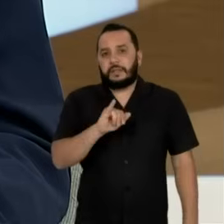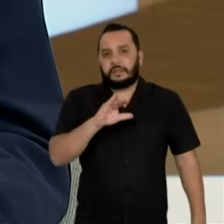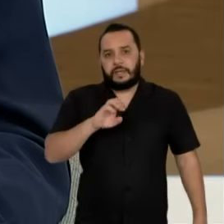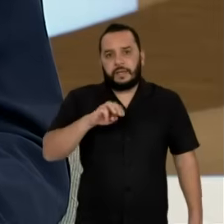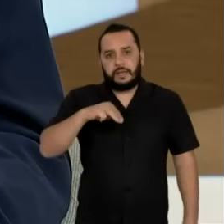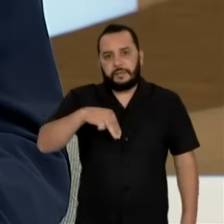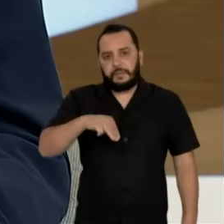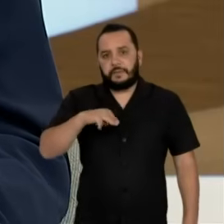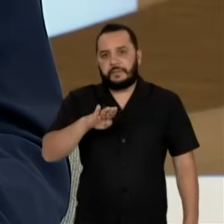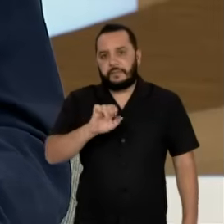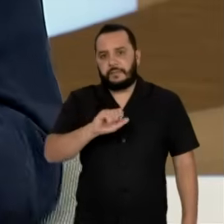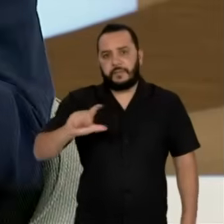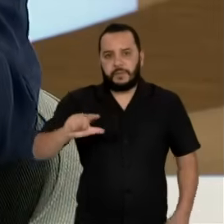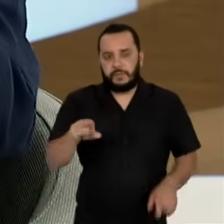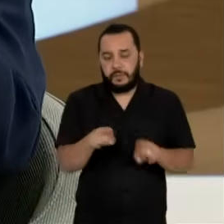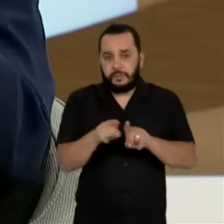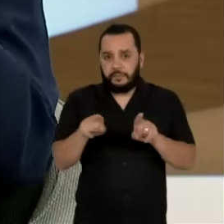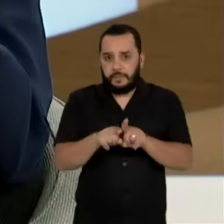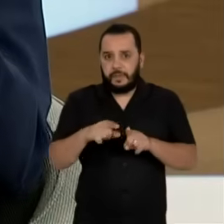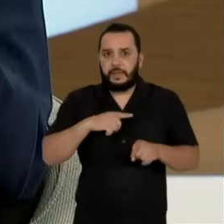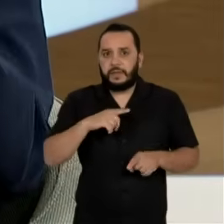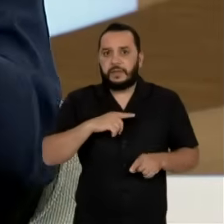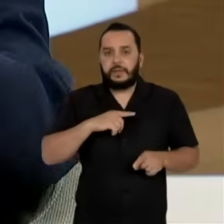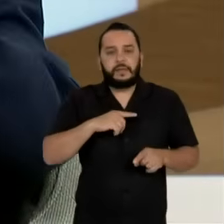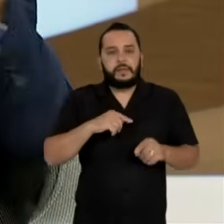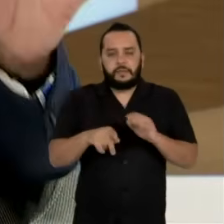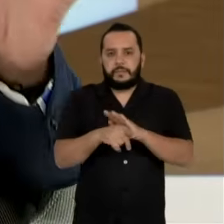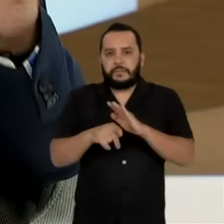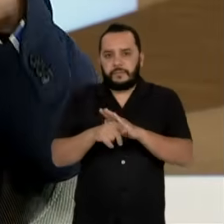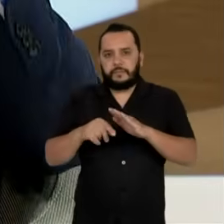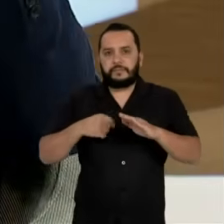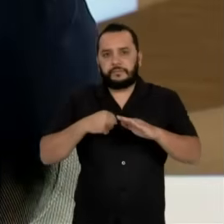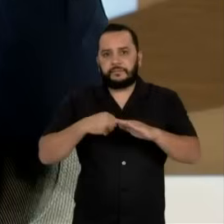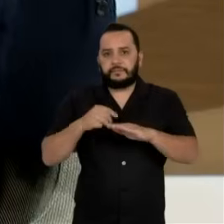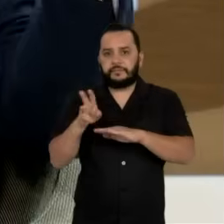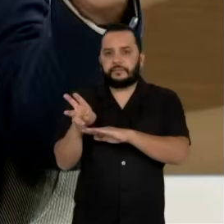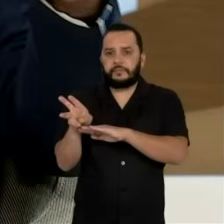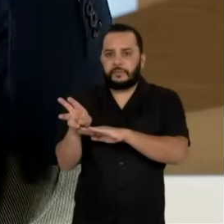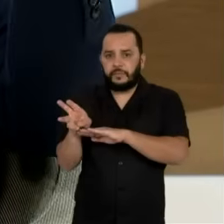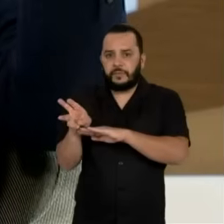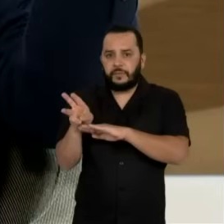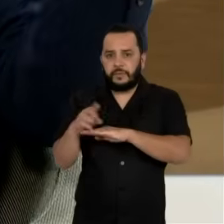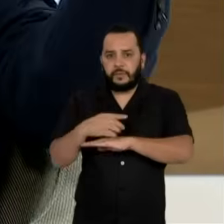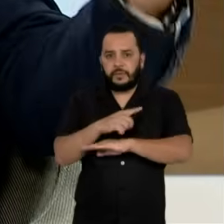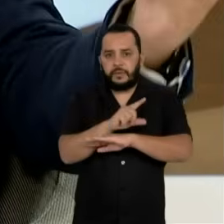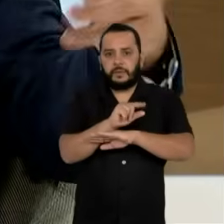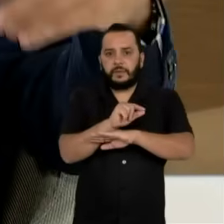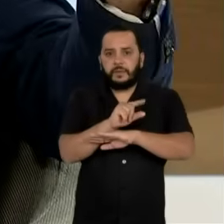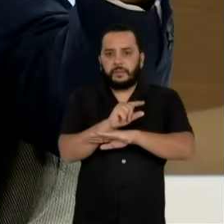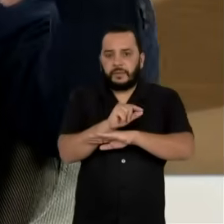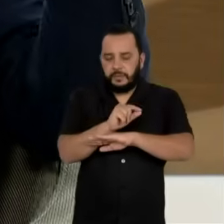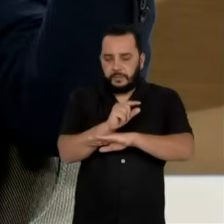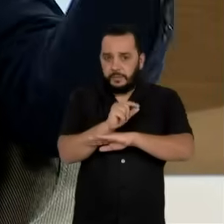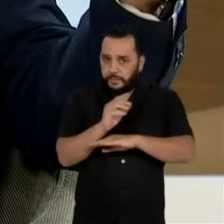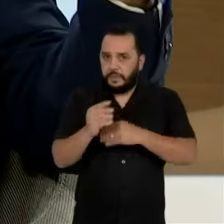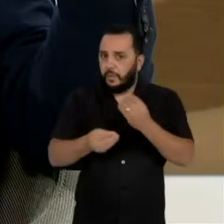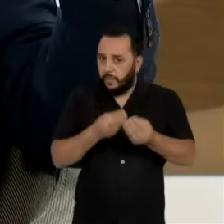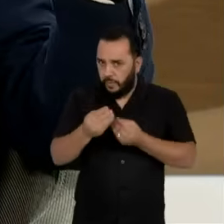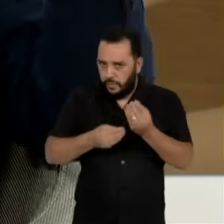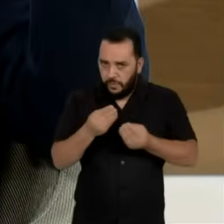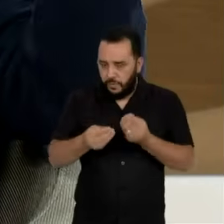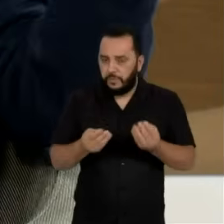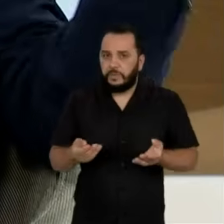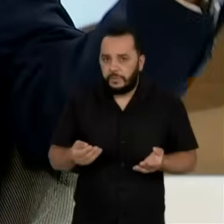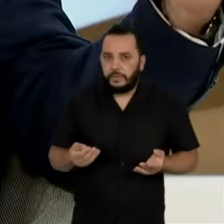IBAMA são muito importantes para definir que áreas são que áreas. Então, ali a área particular, tem a propriedade, ali a pessoa faz o que quer, claro, não o que quer de